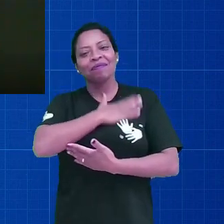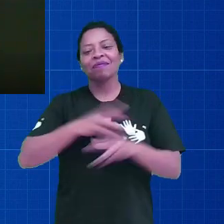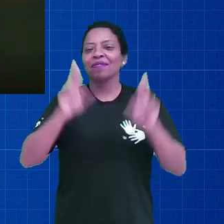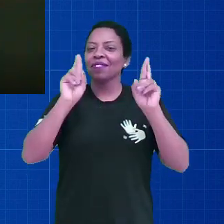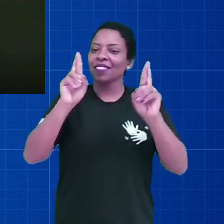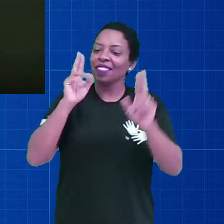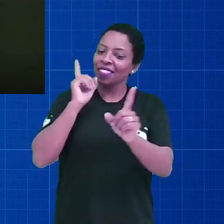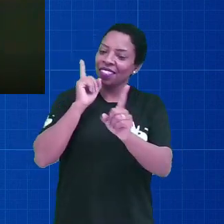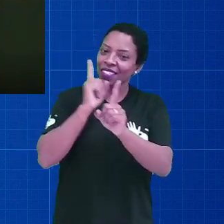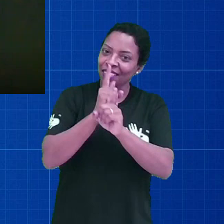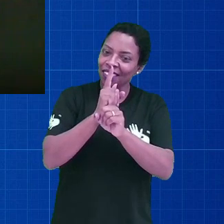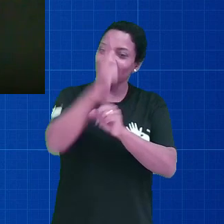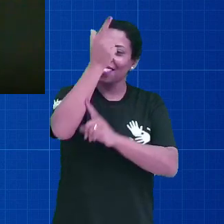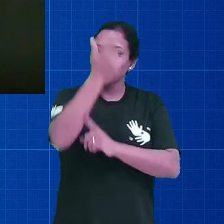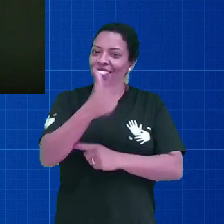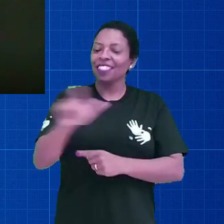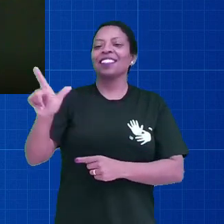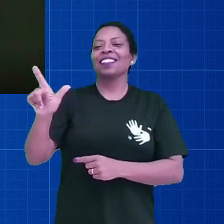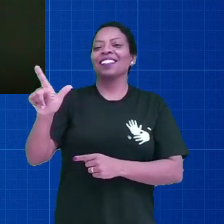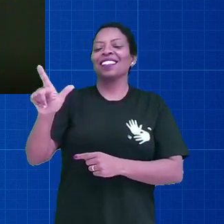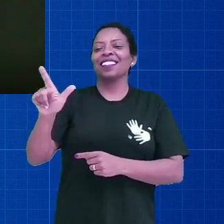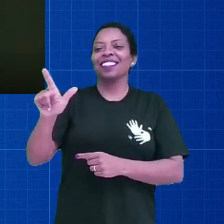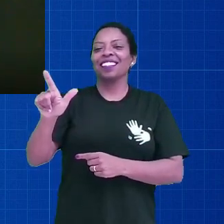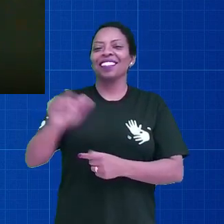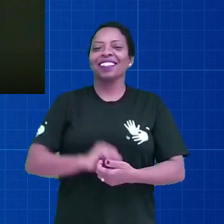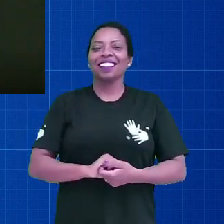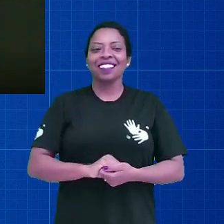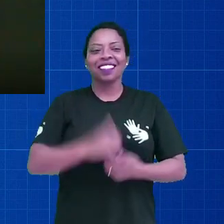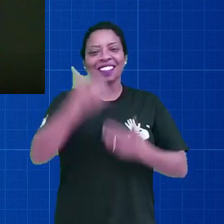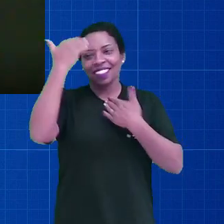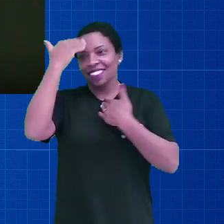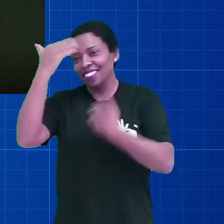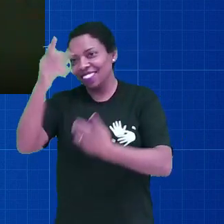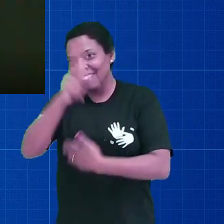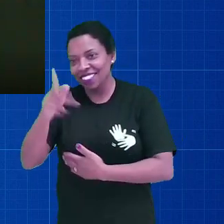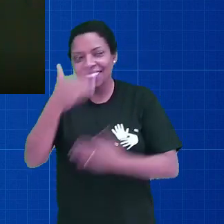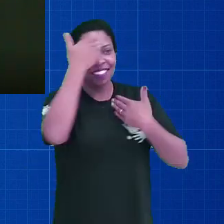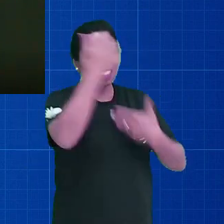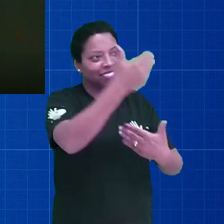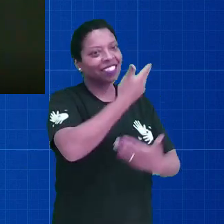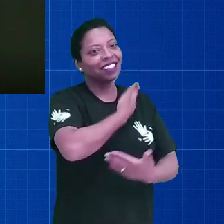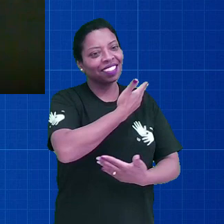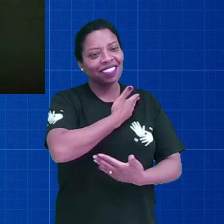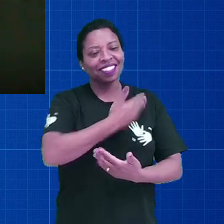a gente possa ter outros momentos como esse. Obrigada, professor, obrigada,